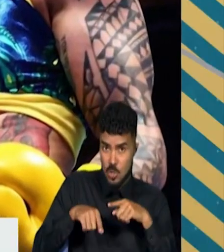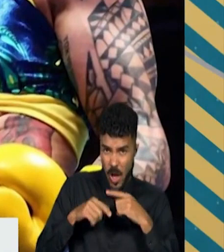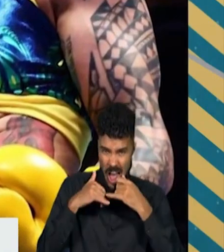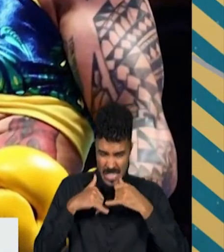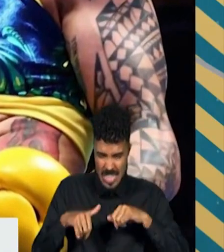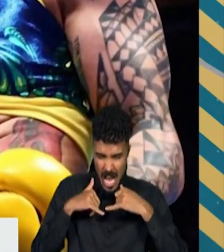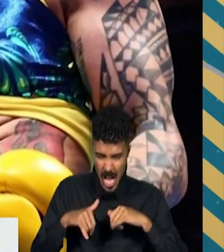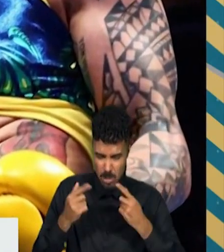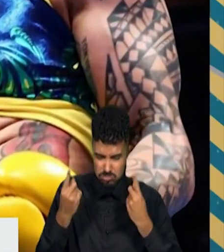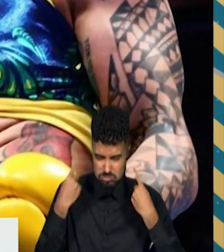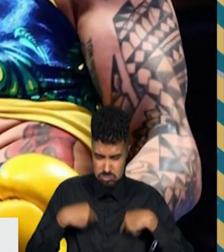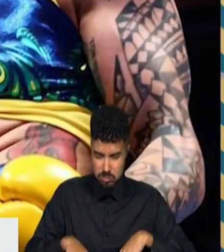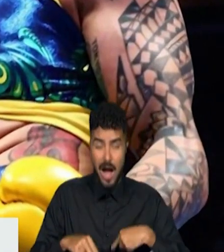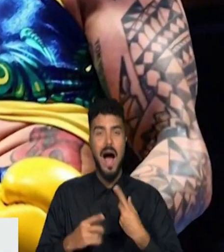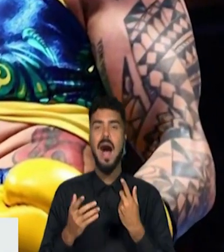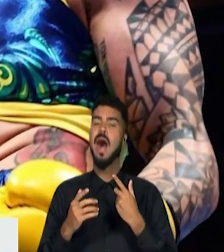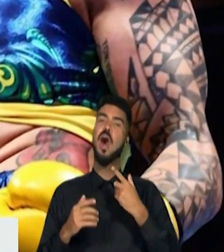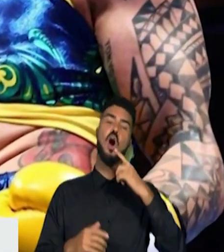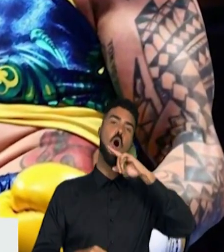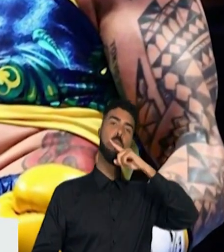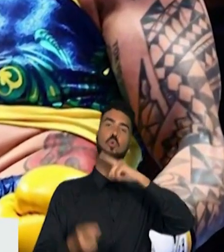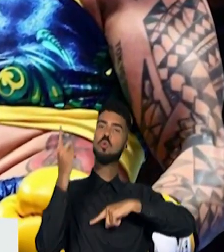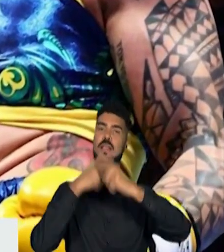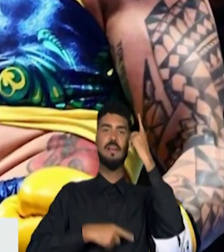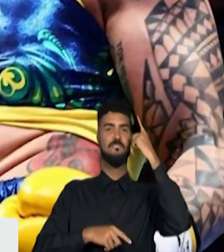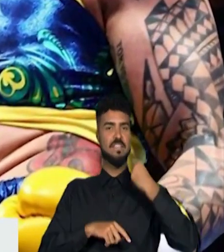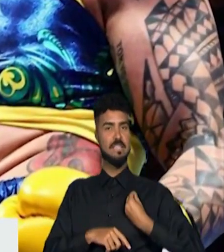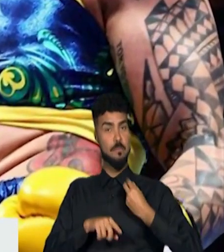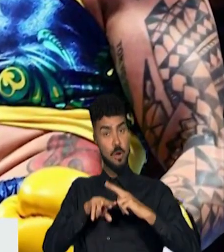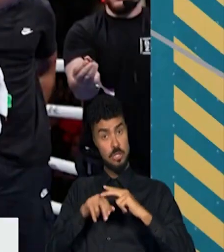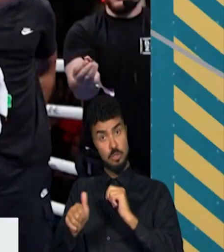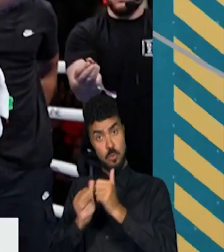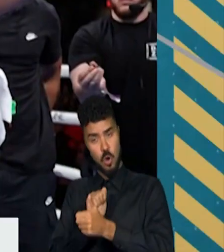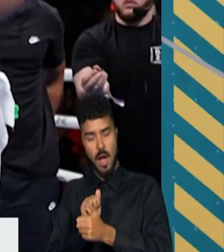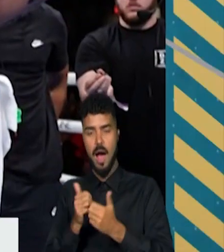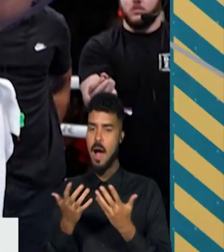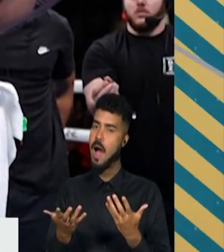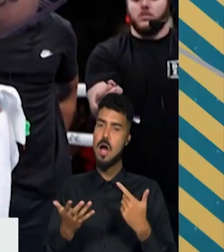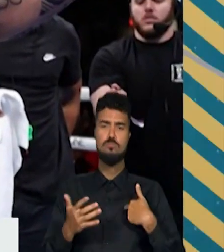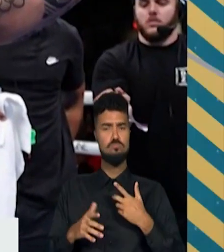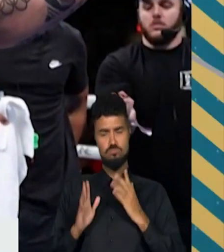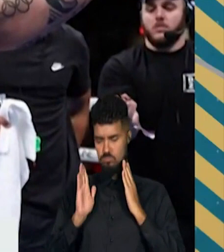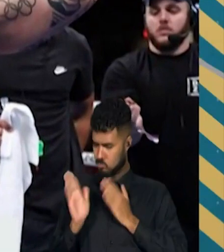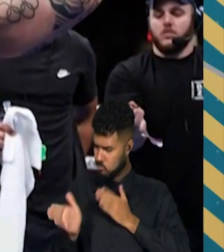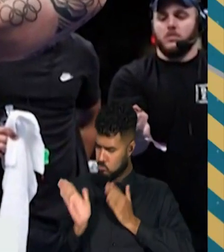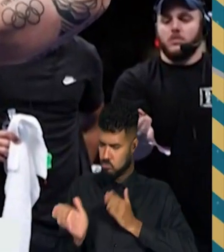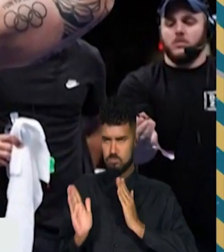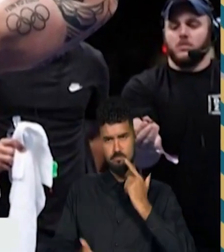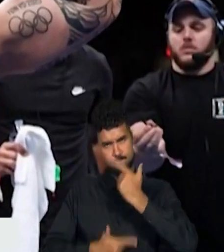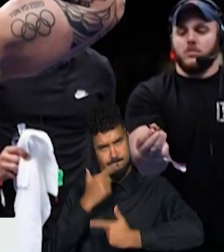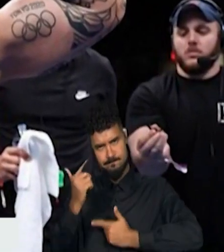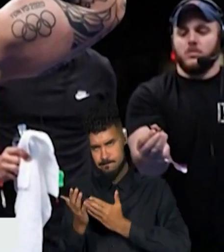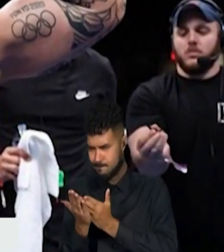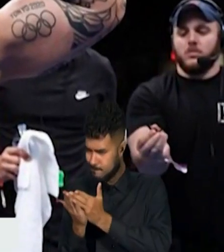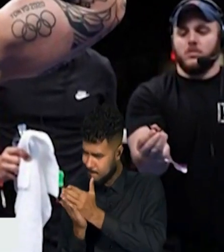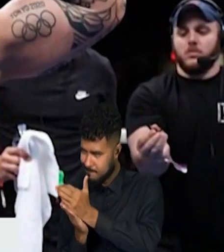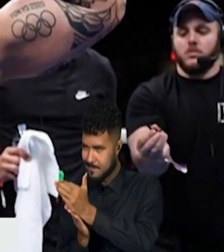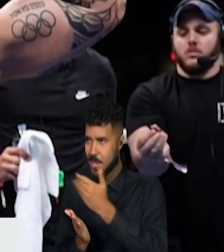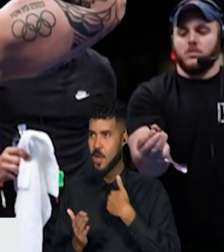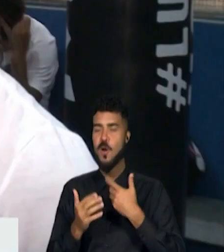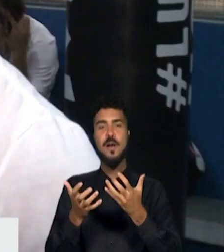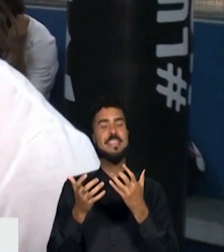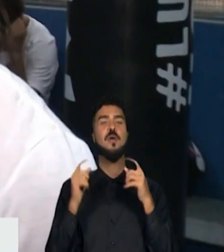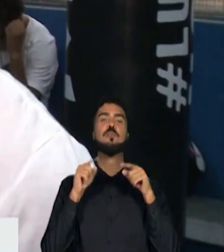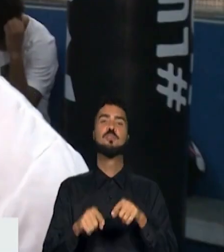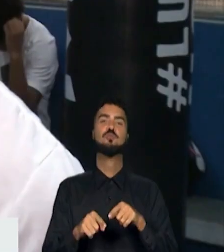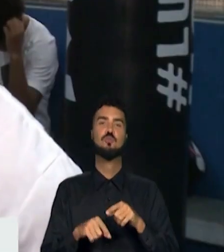adrenalina, me vi uma oportunidade de mudar de vida através do esporte. E aí eu agarrei com garra, com toda a força e falei, é isso que eu